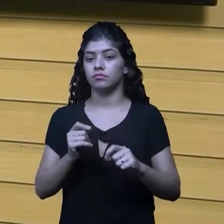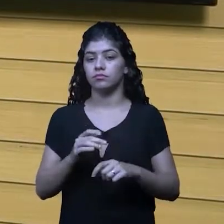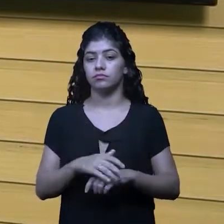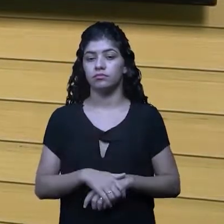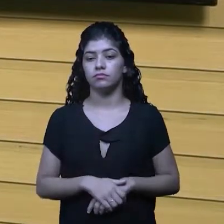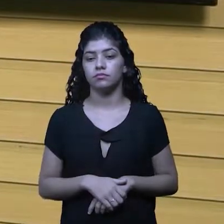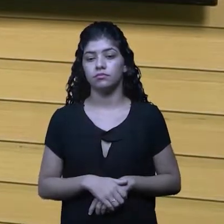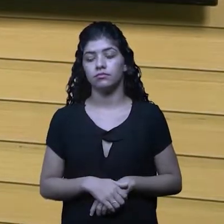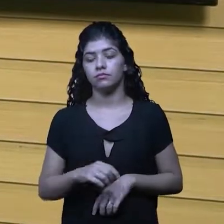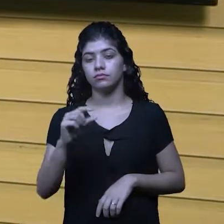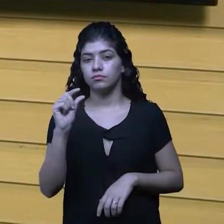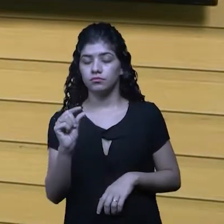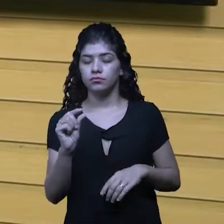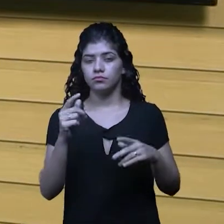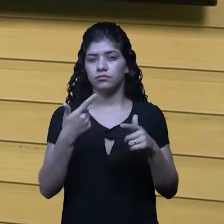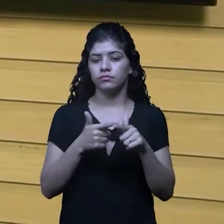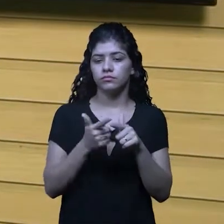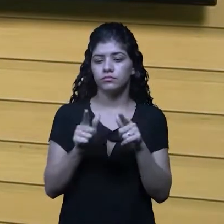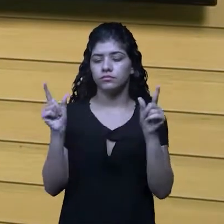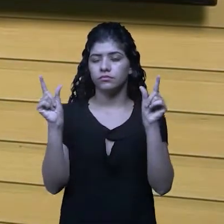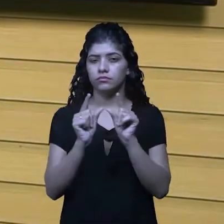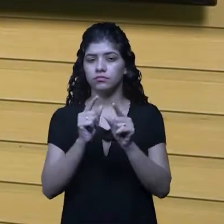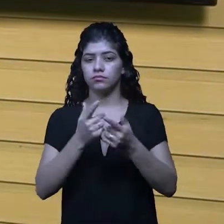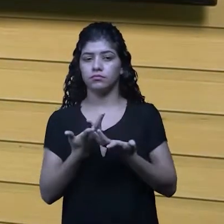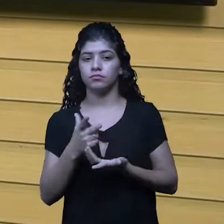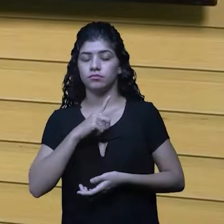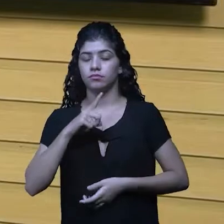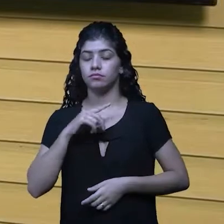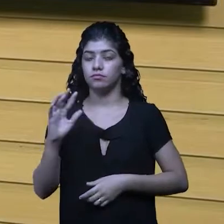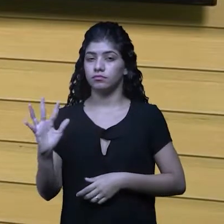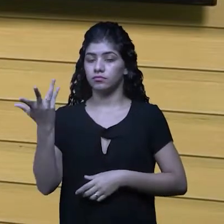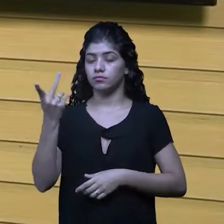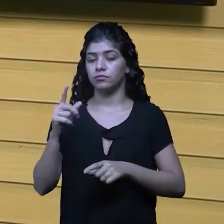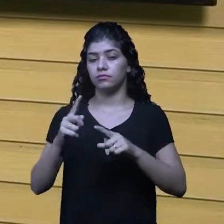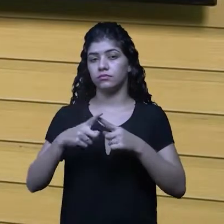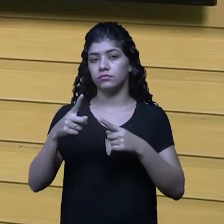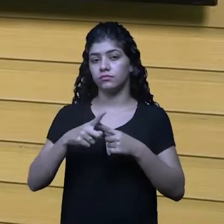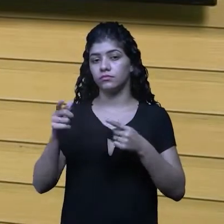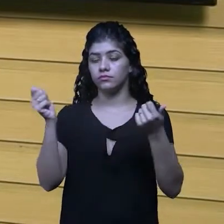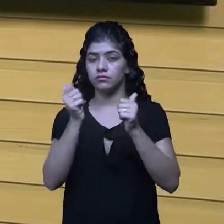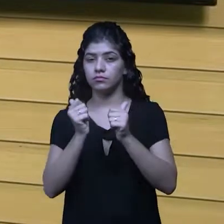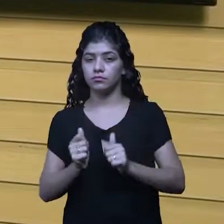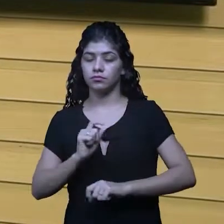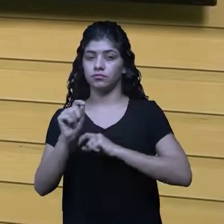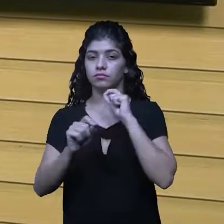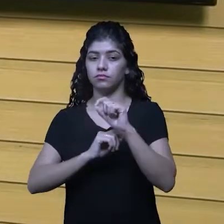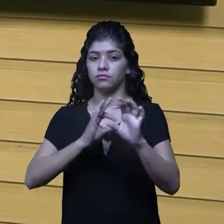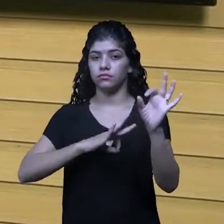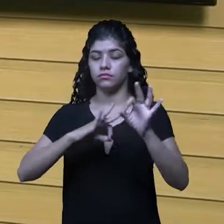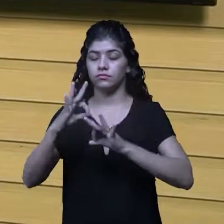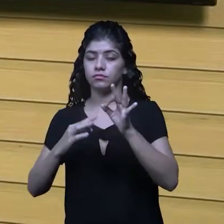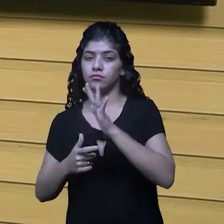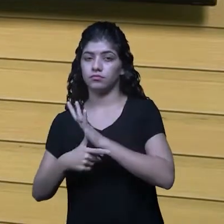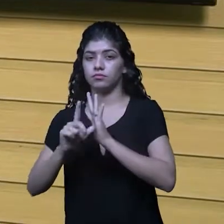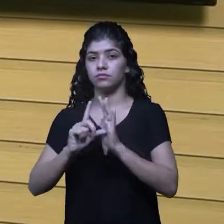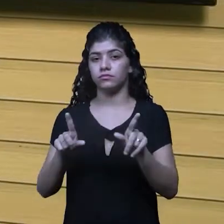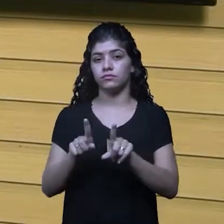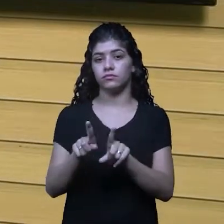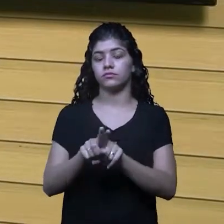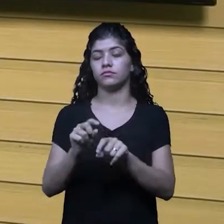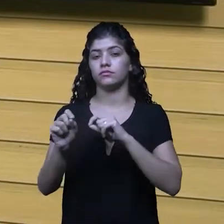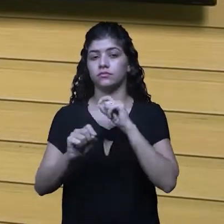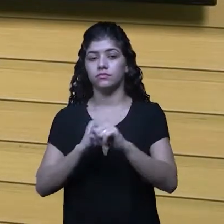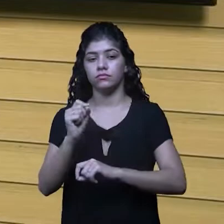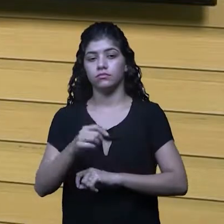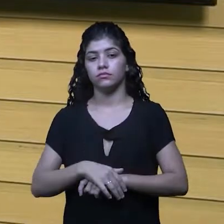para minimizar esses erros, nós faremos esse tipo de ação. Tá? A gente verifica a calibração antes